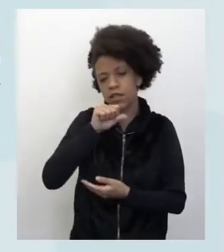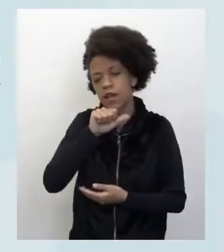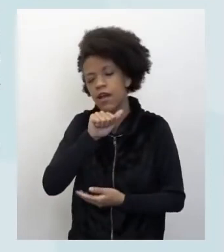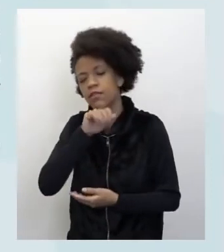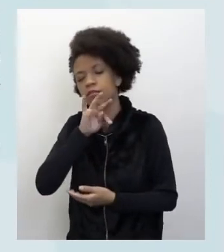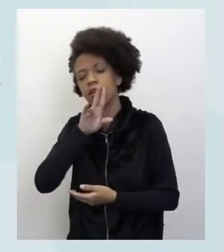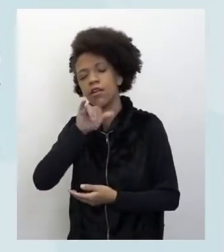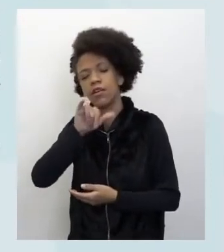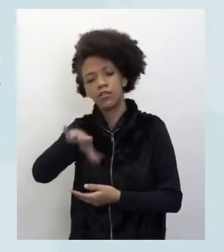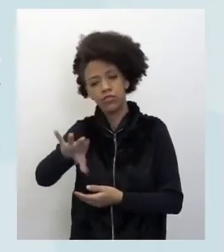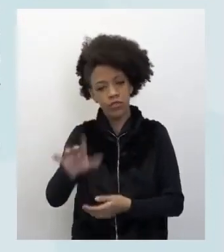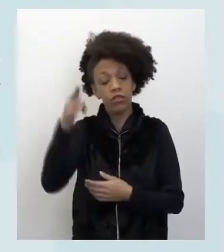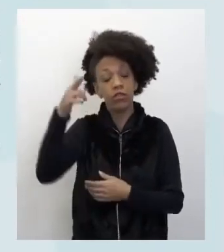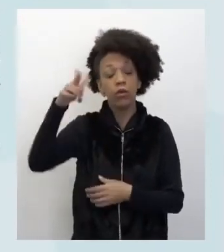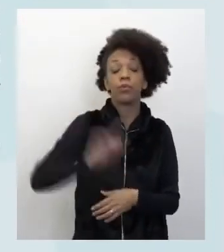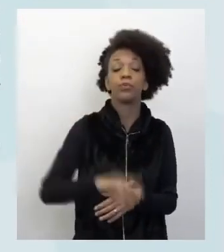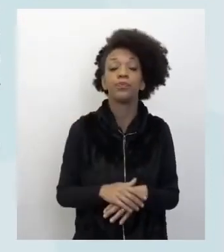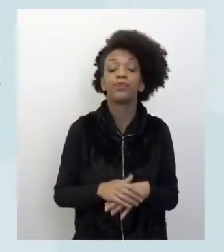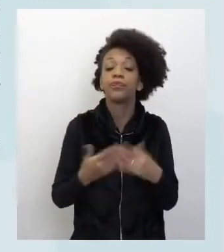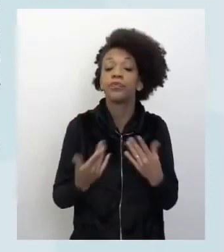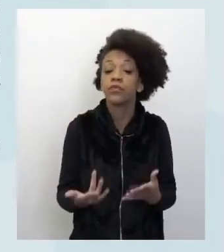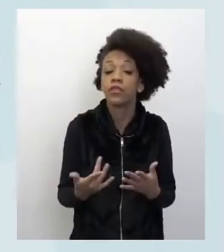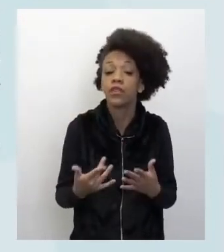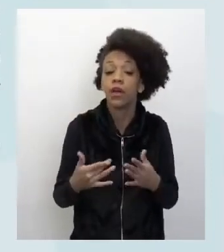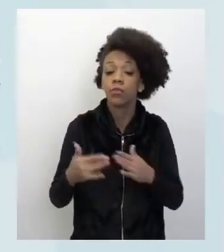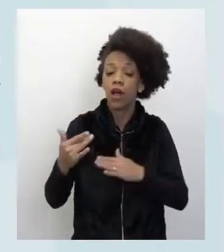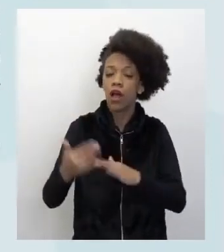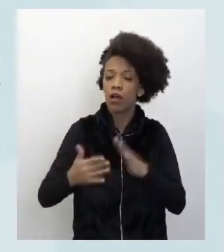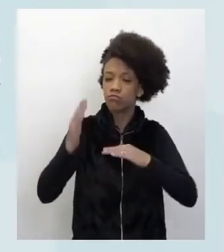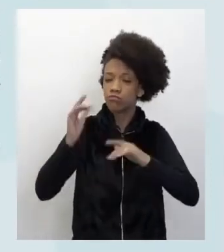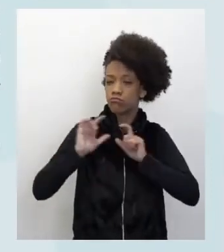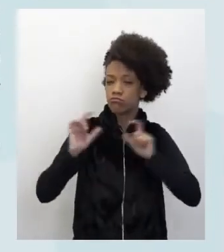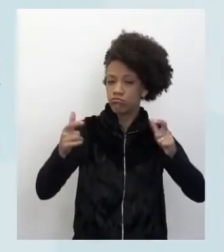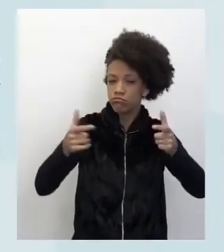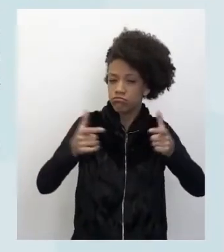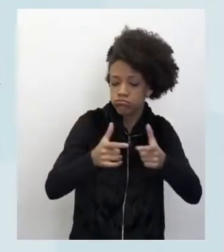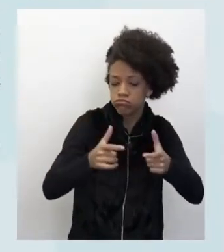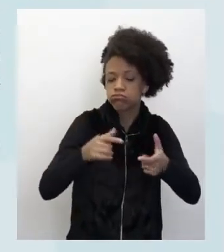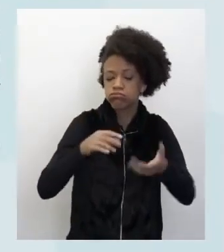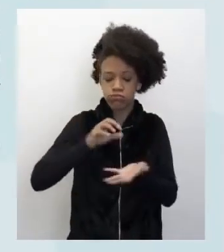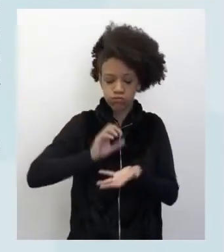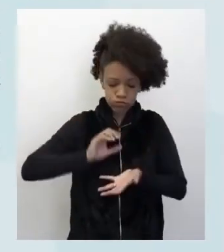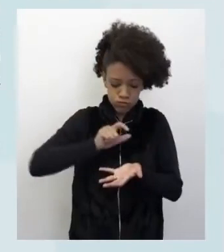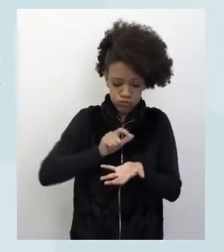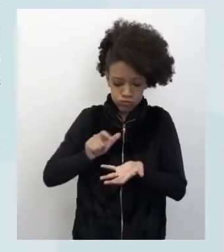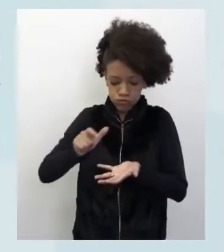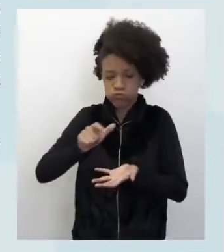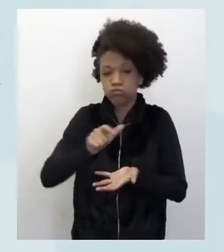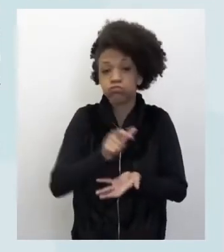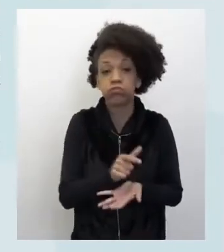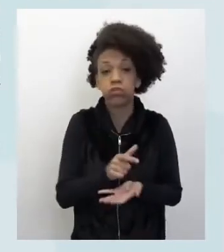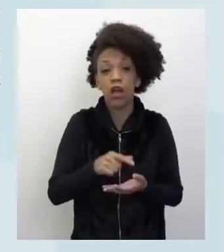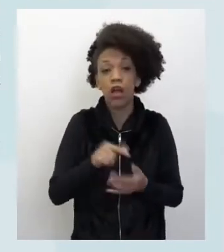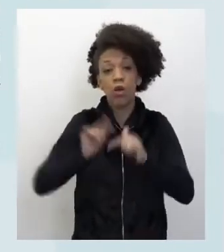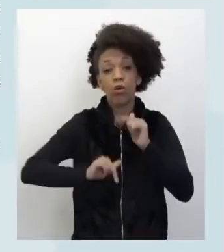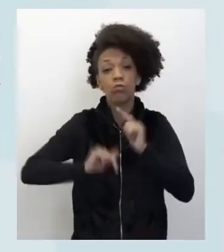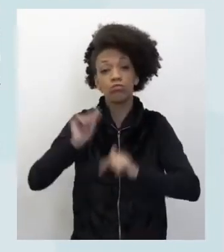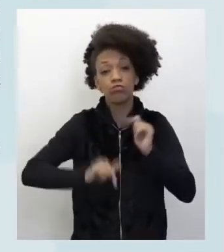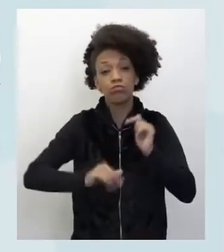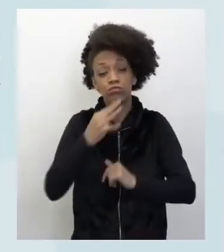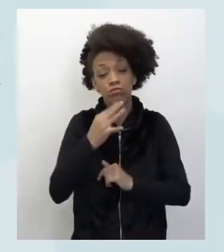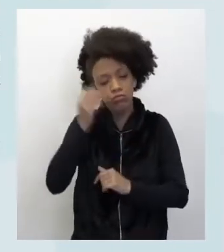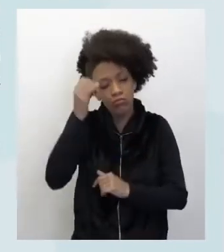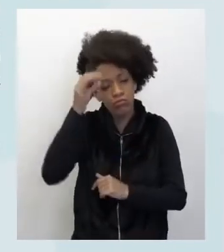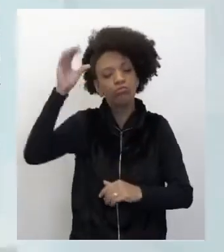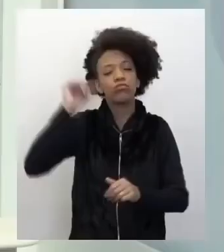Então, a unidade temática é formas de representação e pensamento espacial e o objeto de conhecimento é identidade